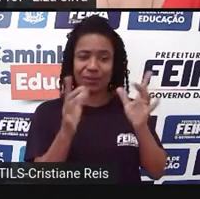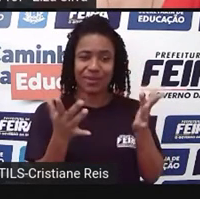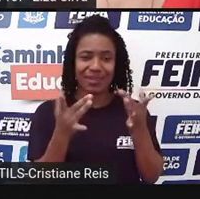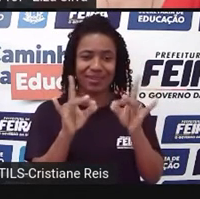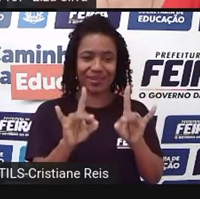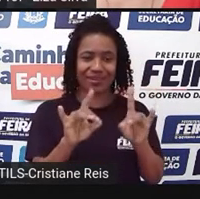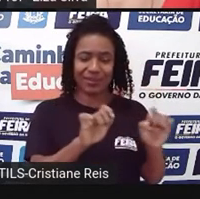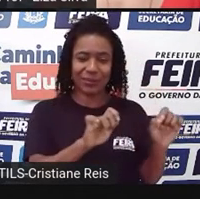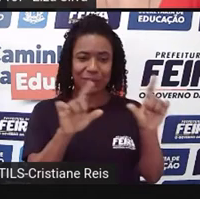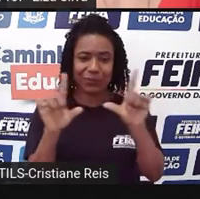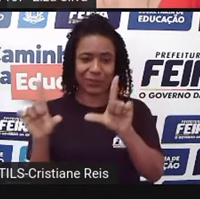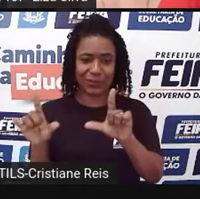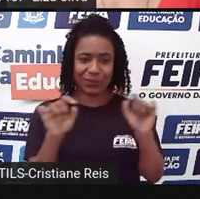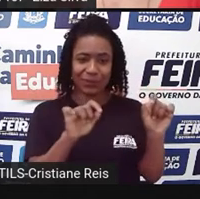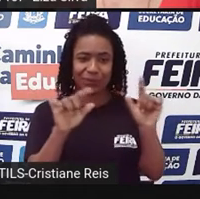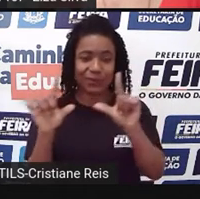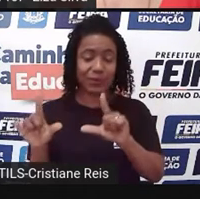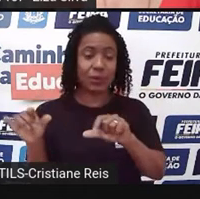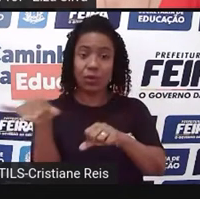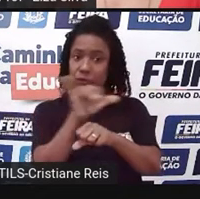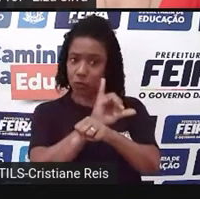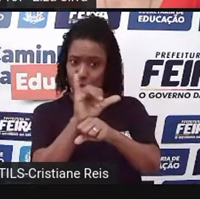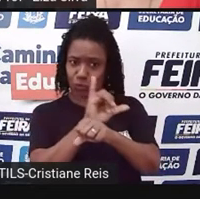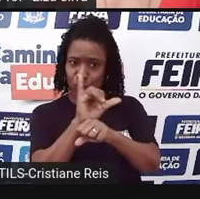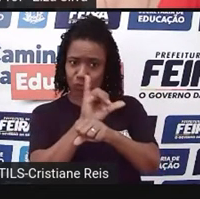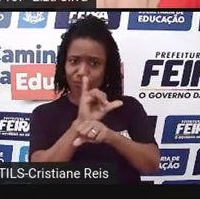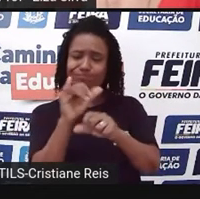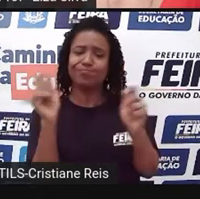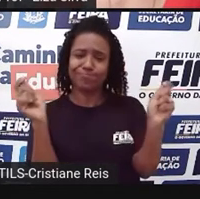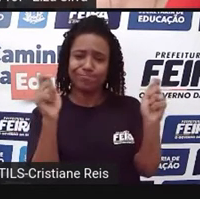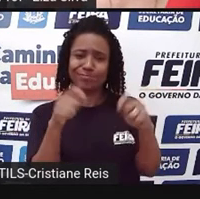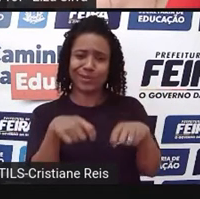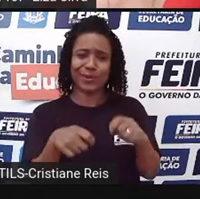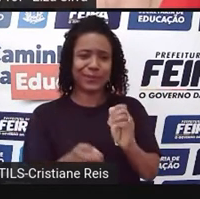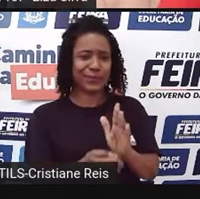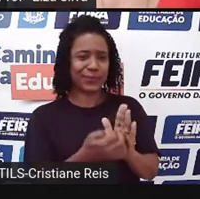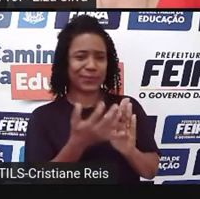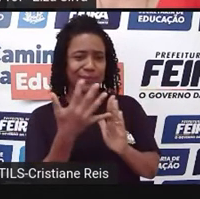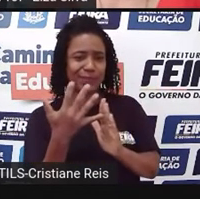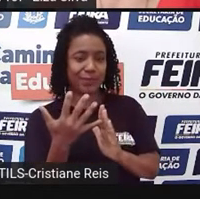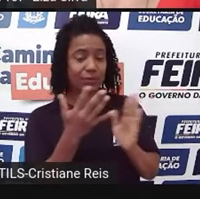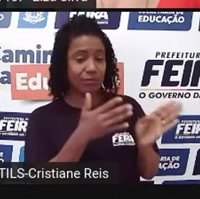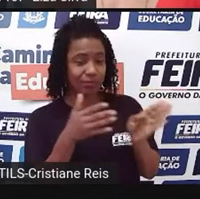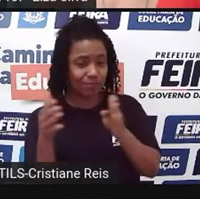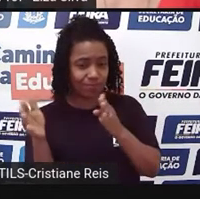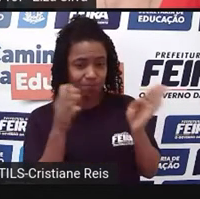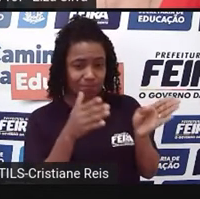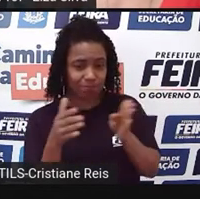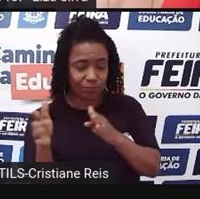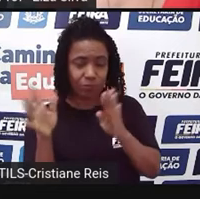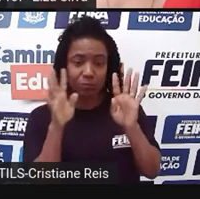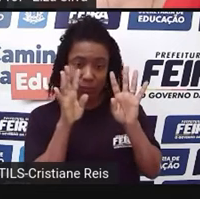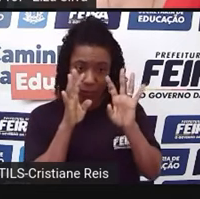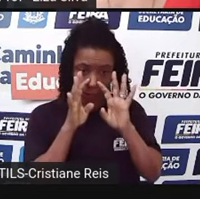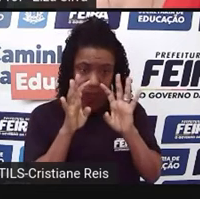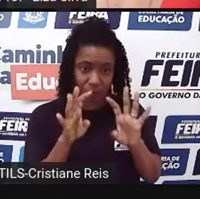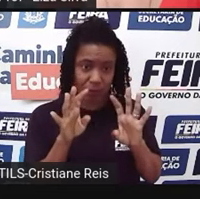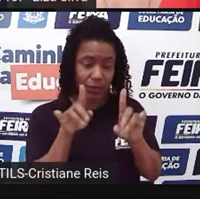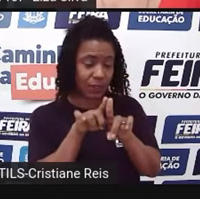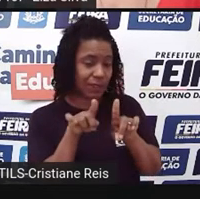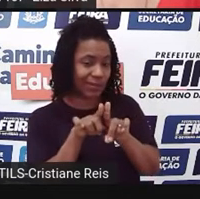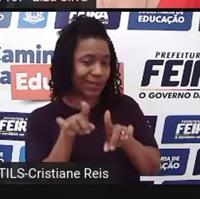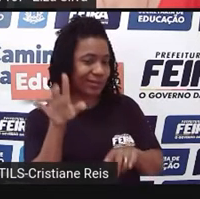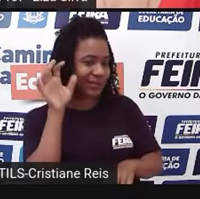possam ouvi-lo várias vezes Porque é importante assistir e ouvir para que você possa melhorar